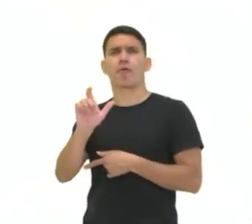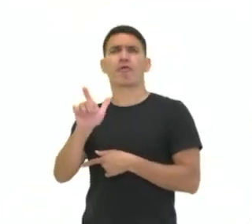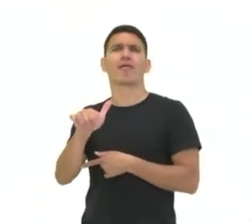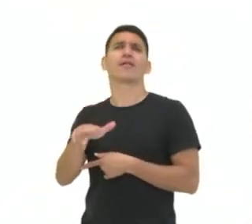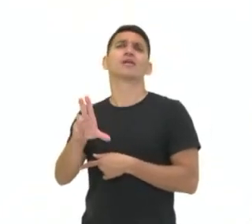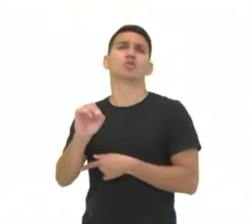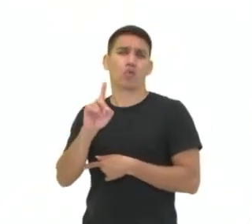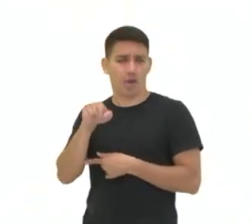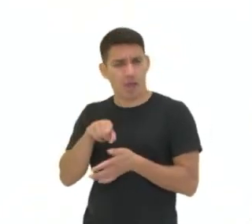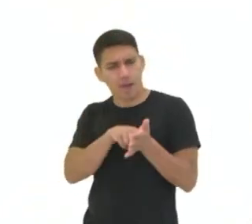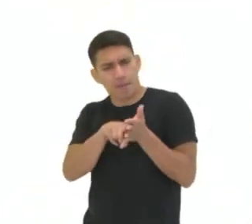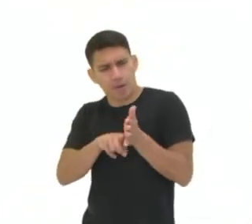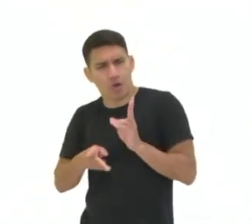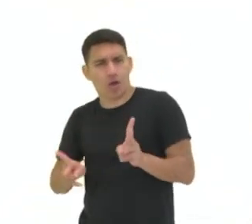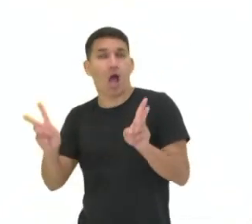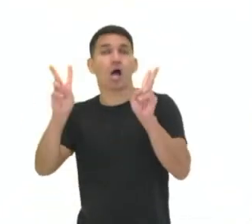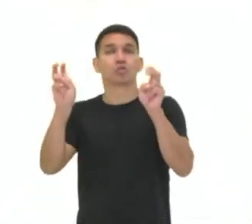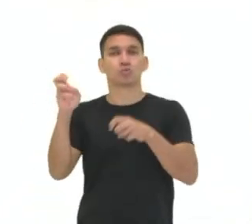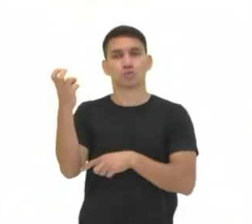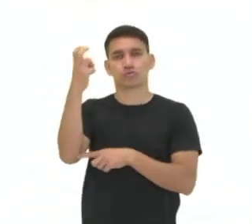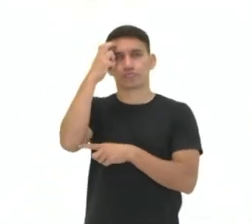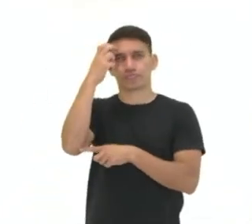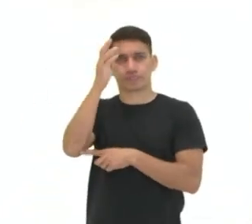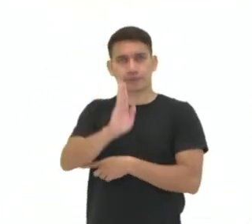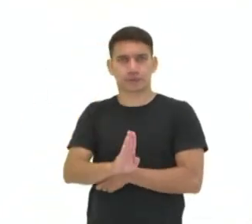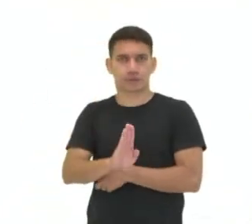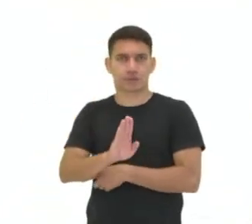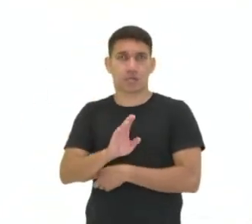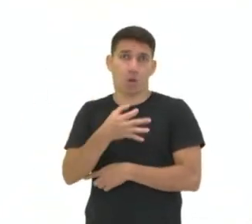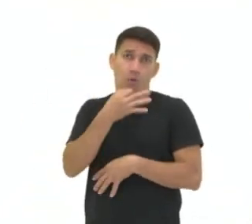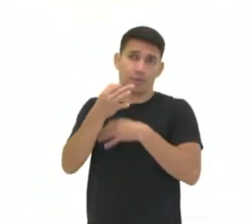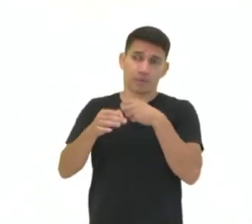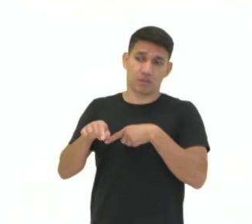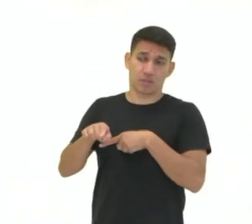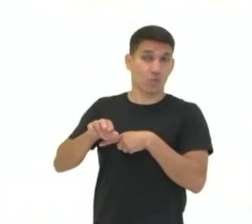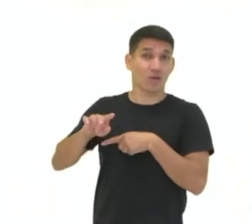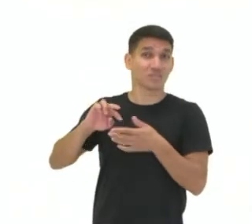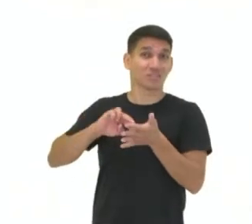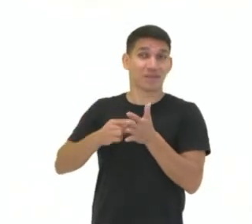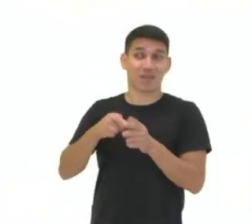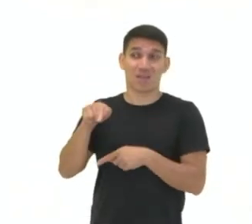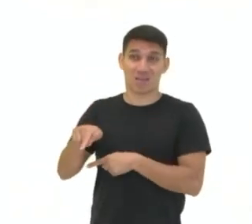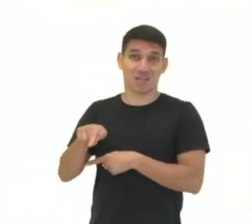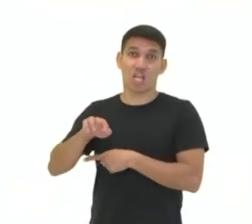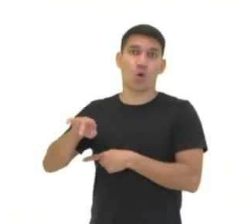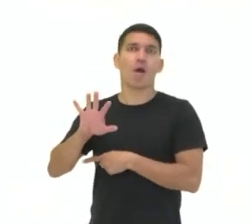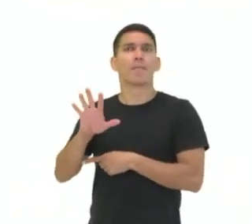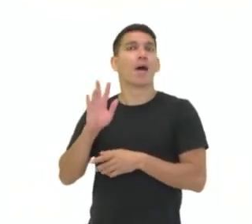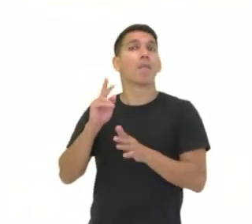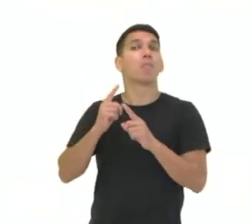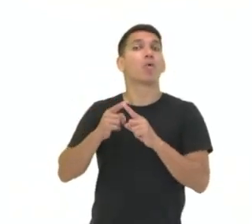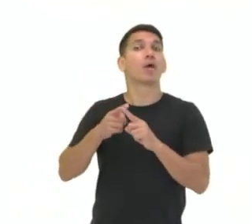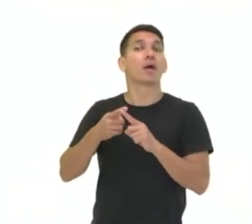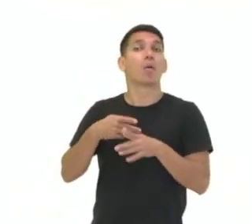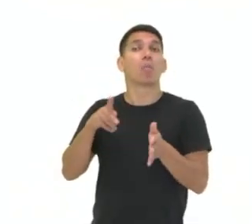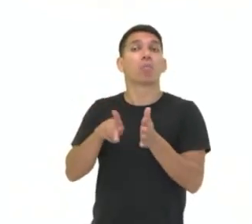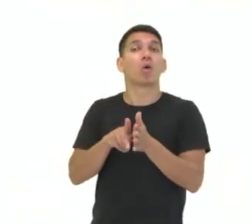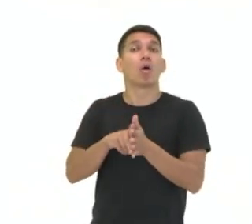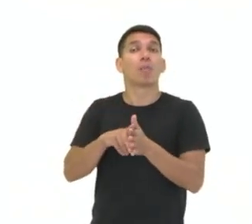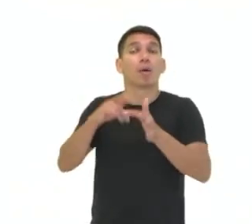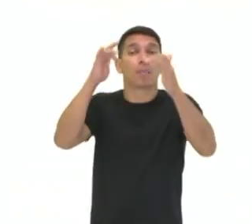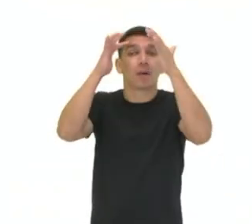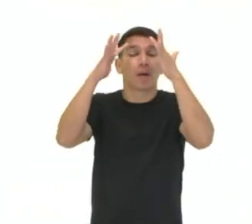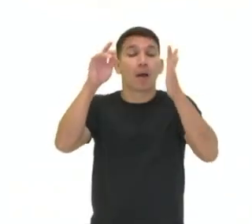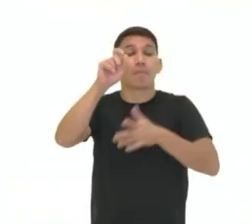cultura brasileira. Então, é uma opinião. Não que ele não seja, mas partiu de algo que é um pensamento